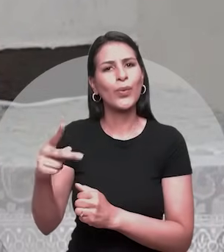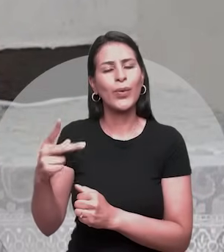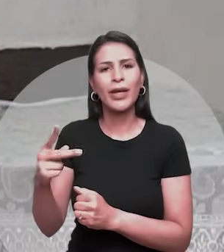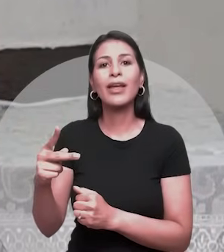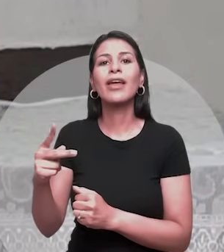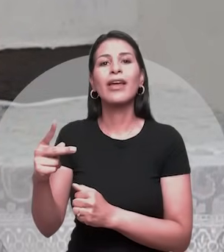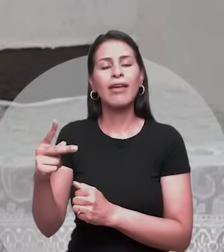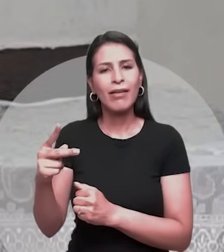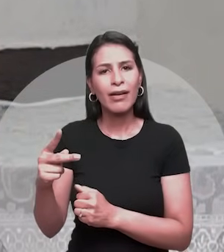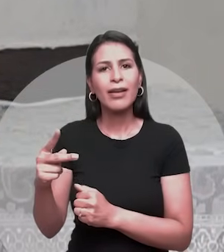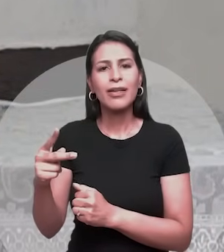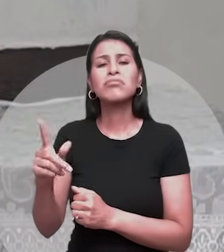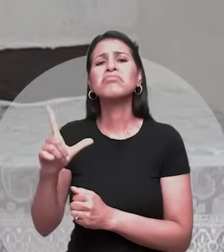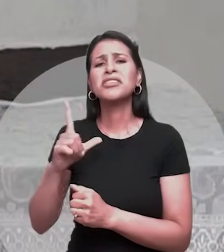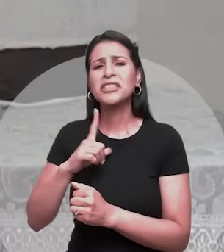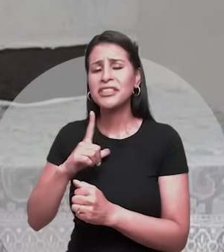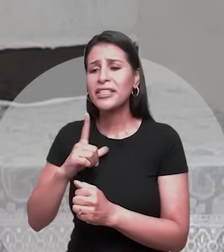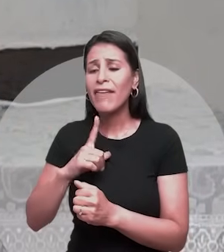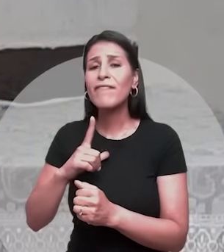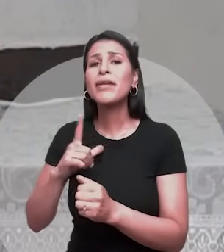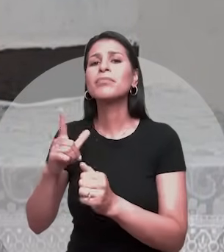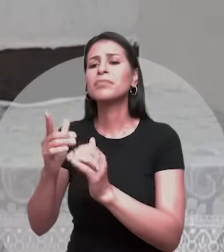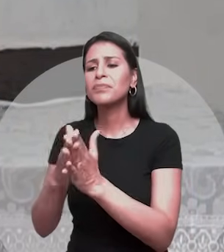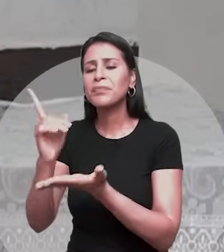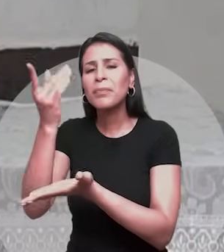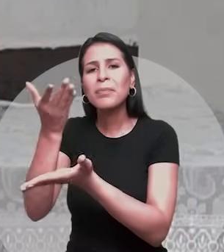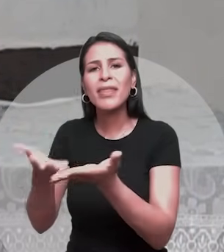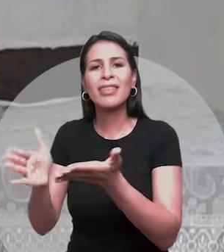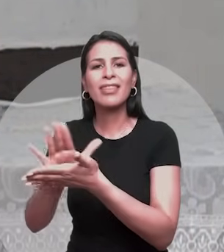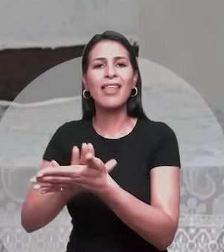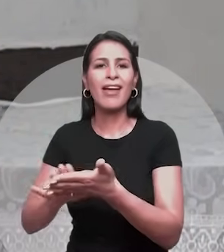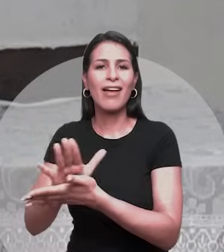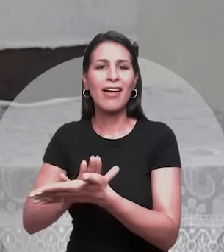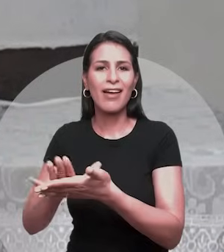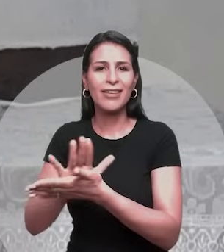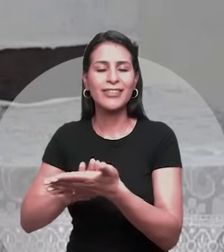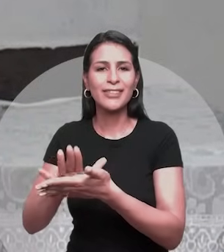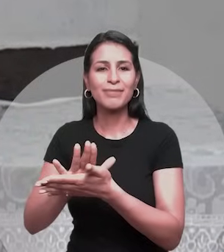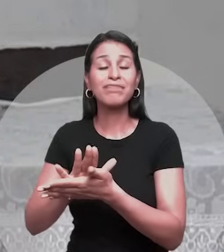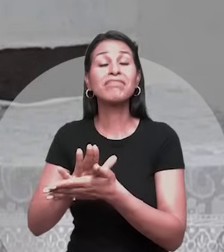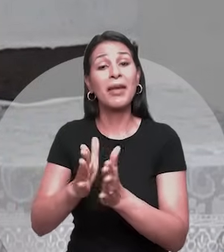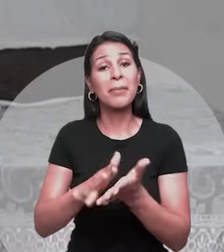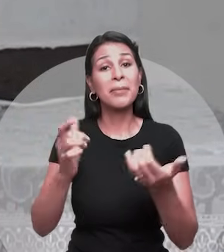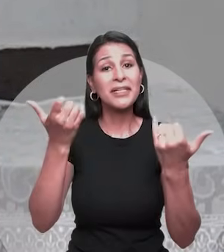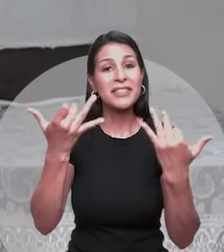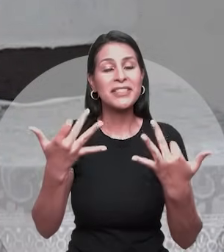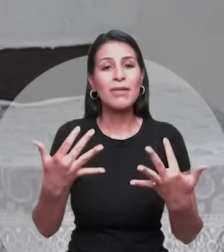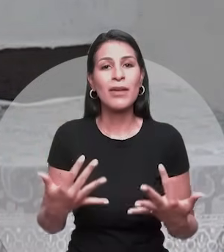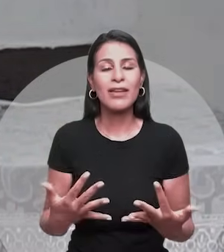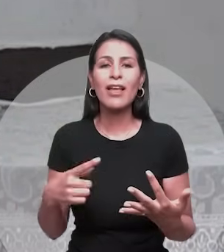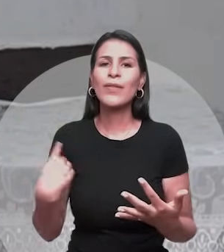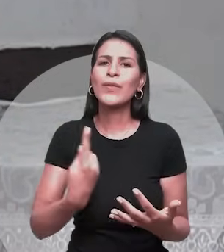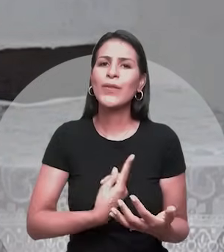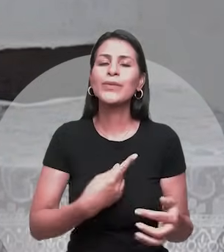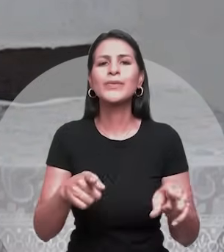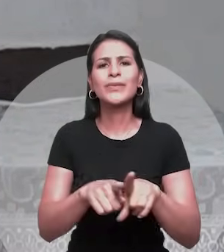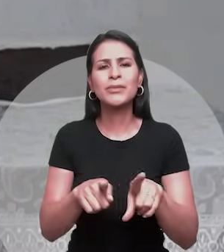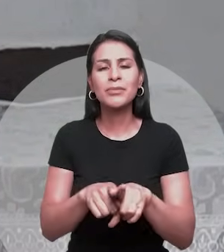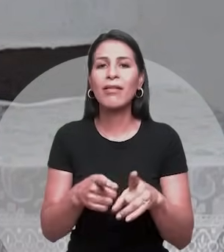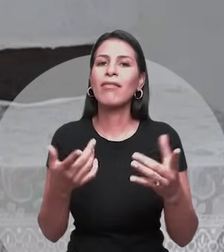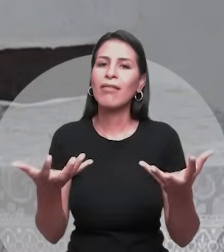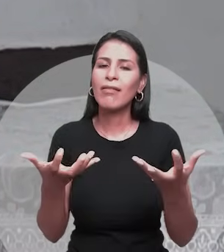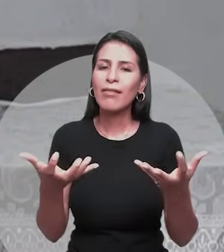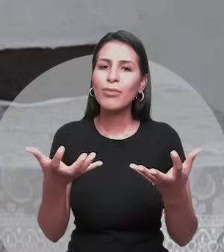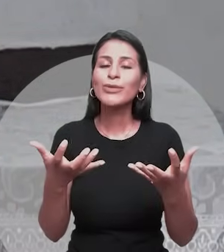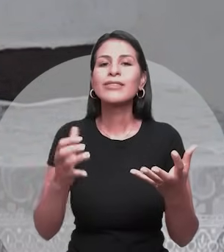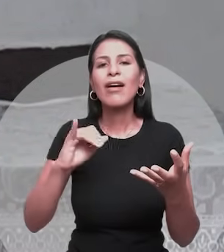palavras caísse por terra. Palavra do Senhor, e assim também queremos aclamar a palavra do